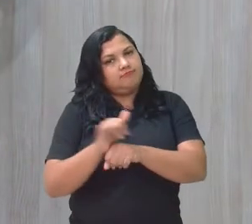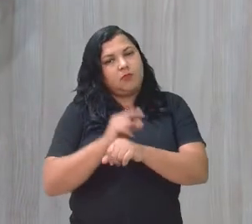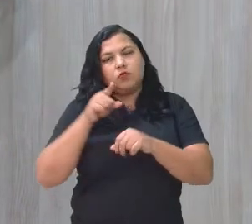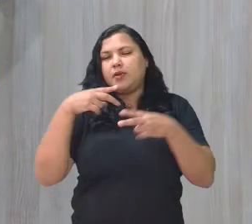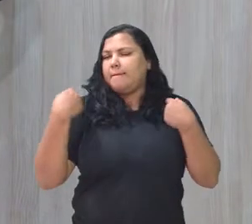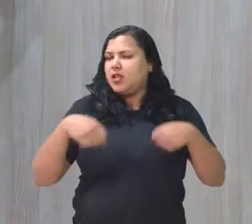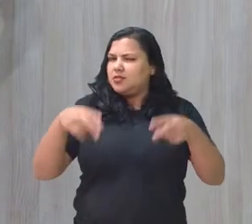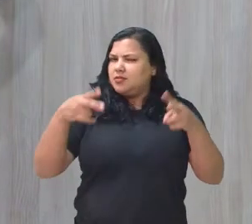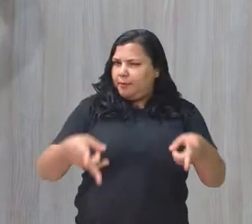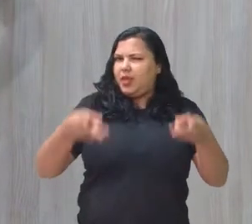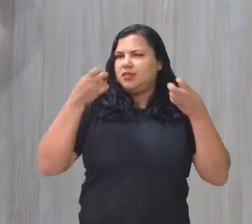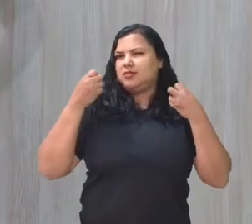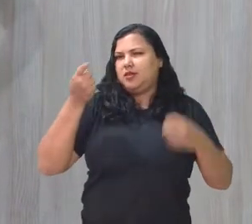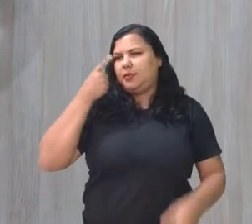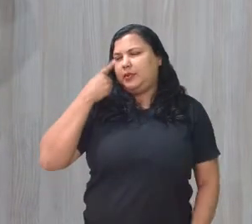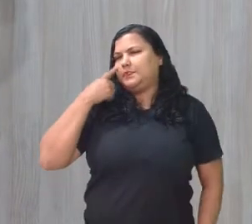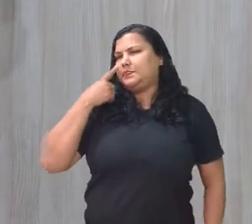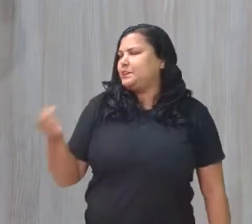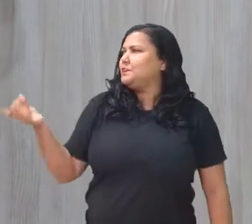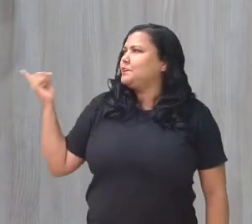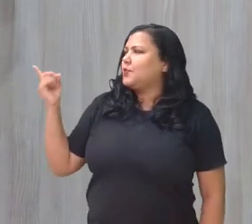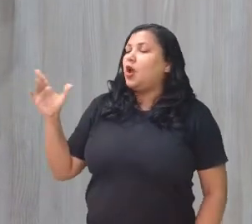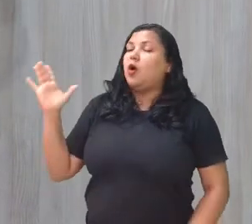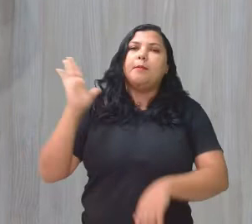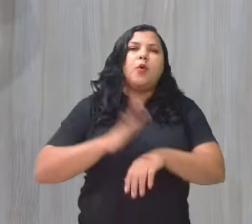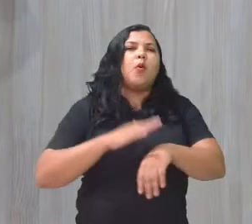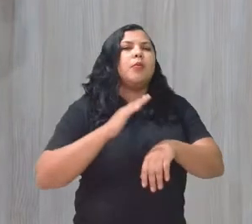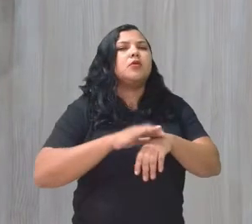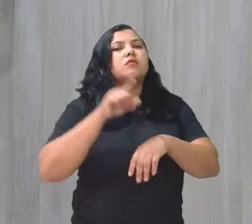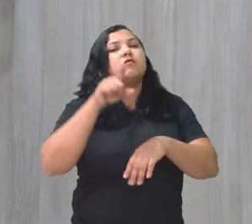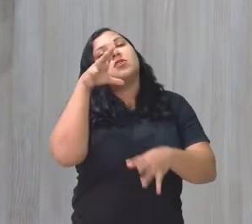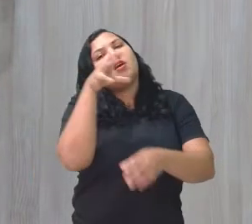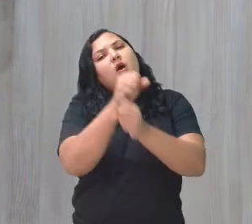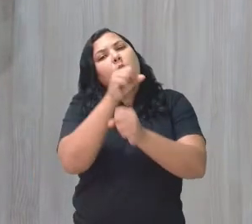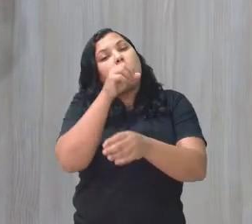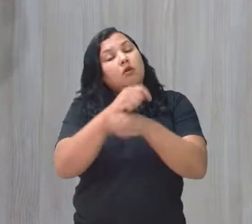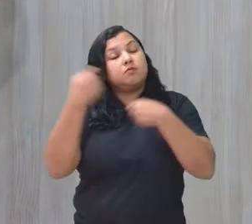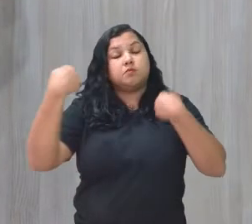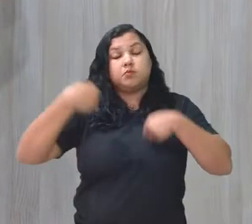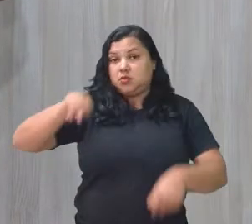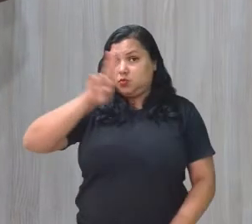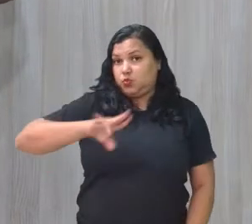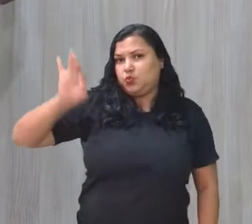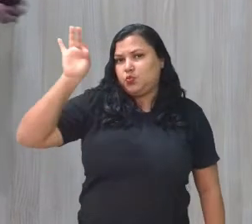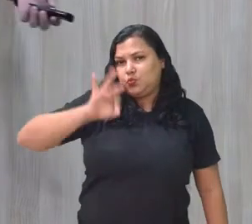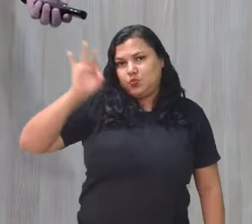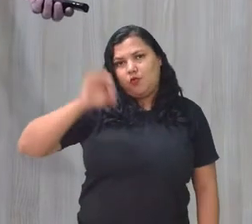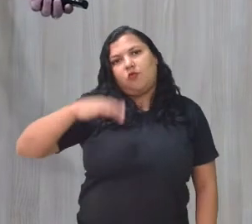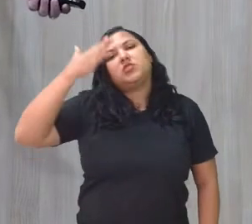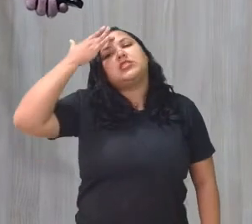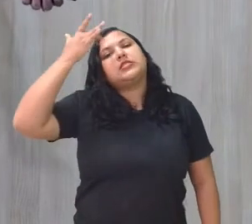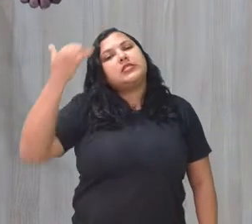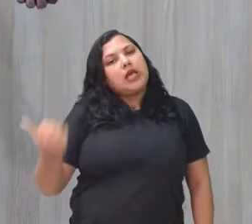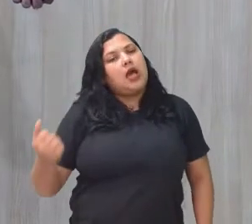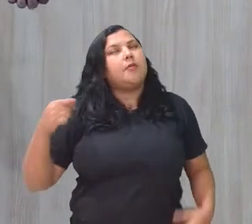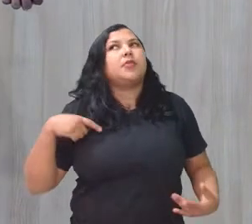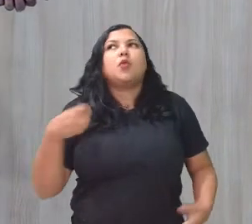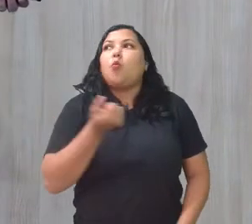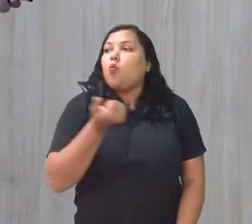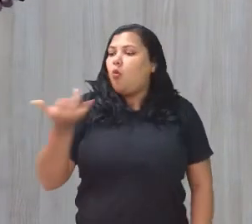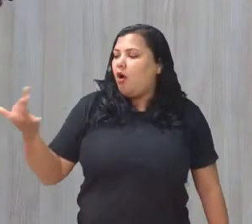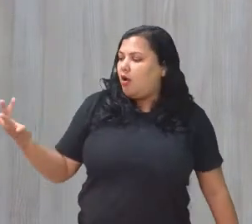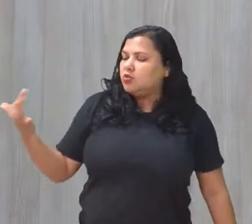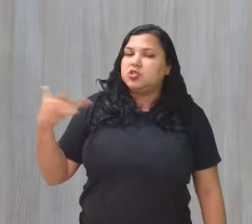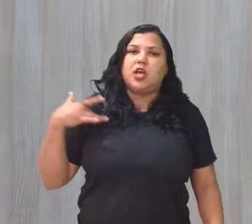isso. Que na hora que você vai precisar calcular a porcentagem, precisar usar a porcentagem, você tem uma quantidade muito grande